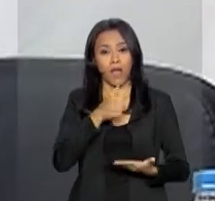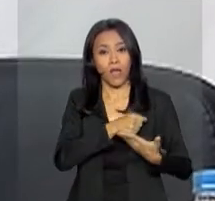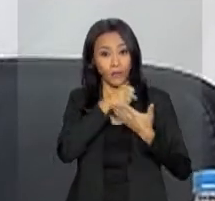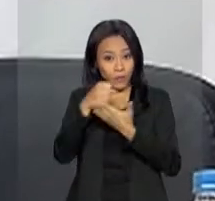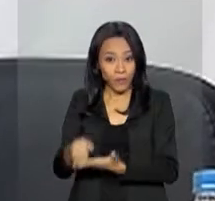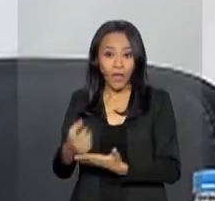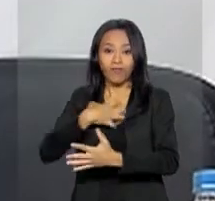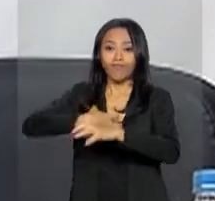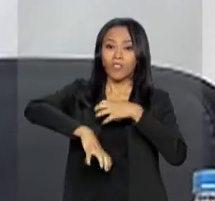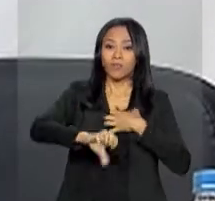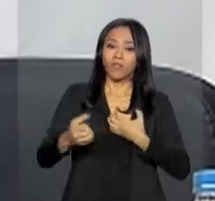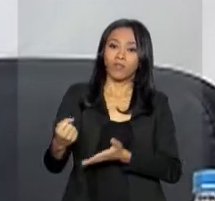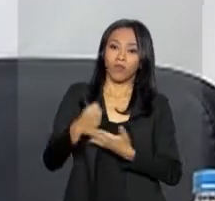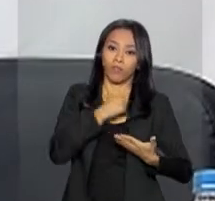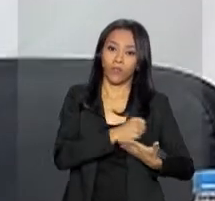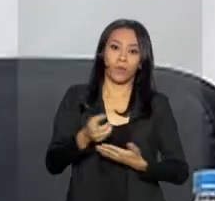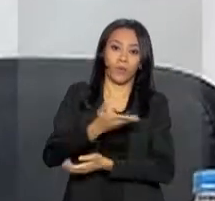de cooperação federal.